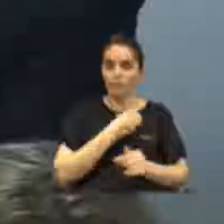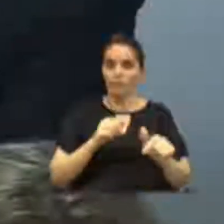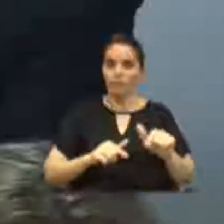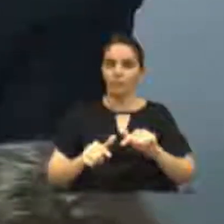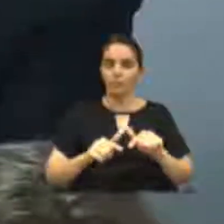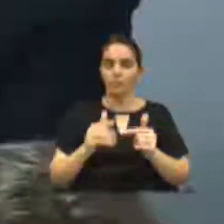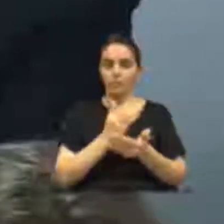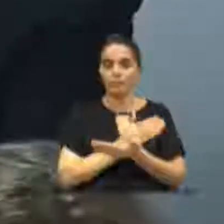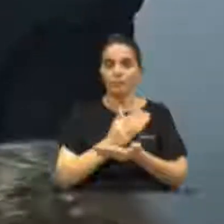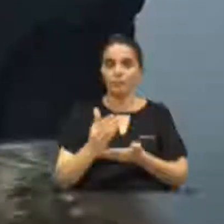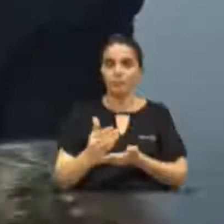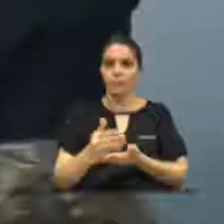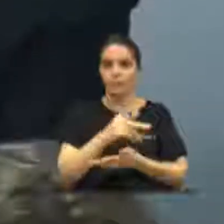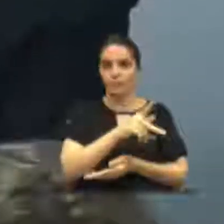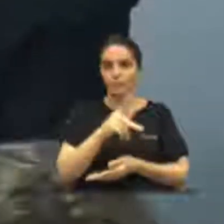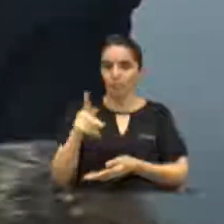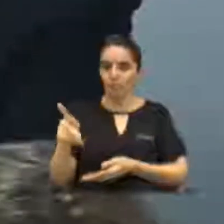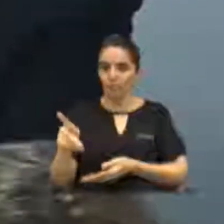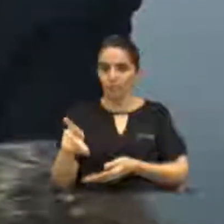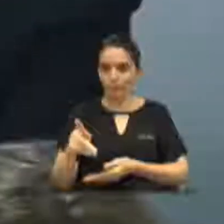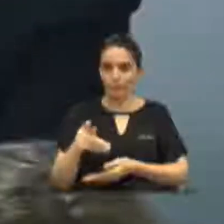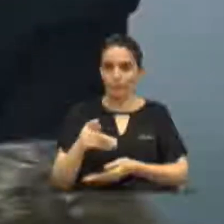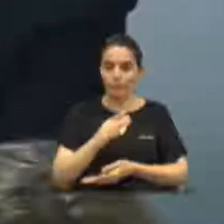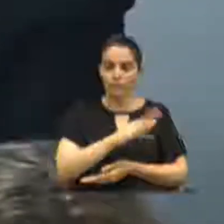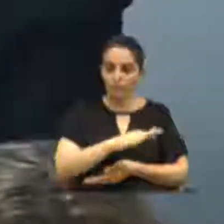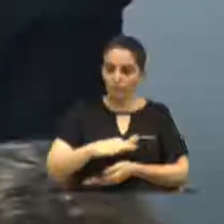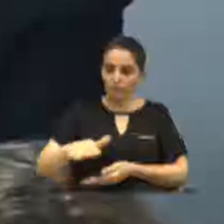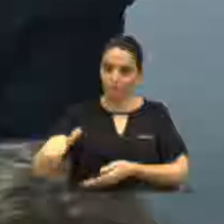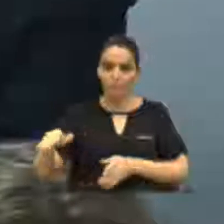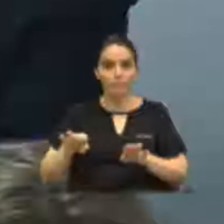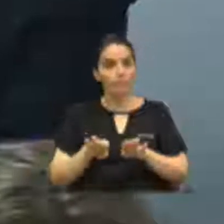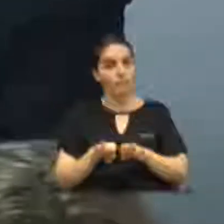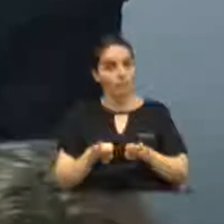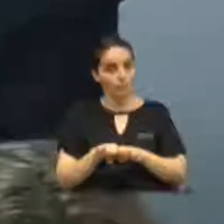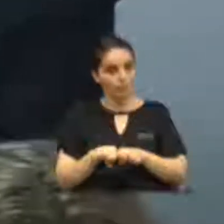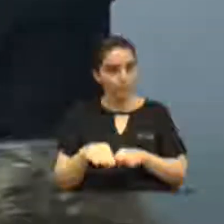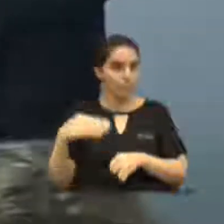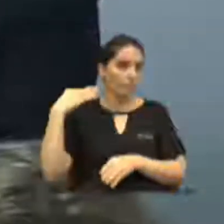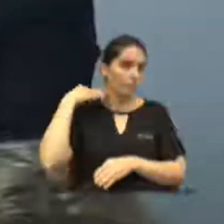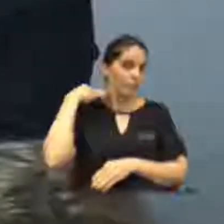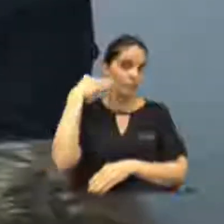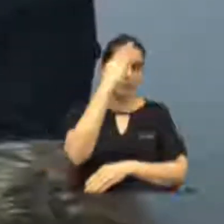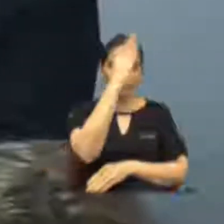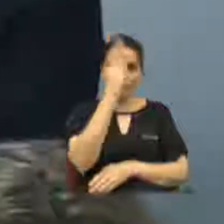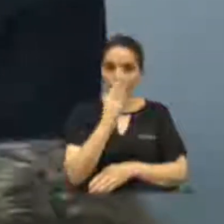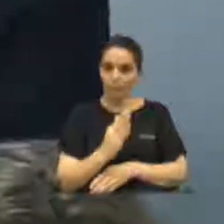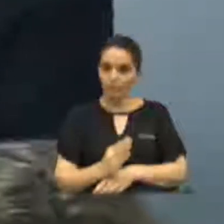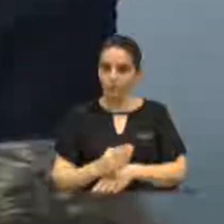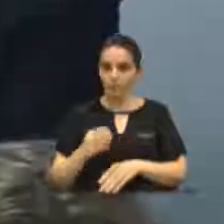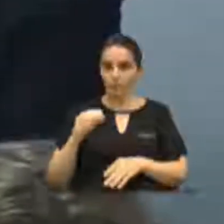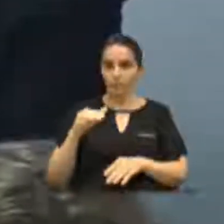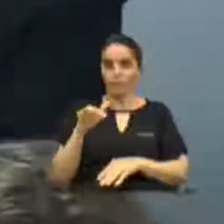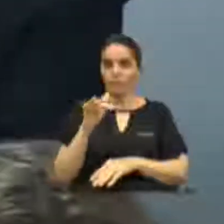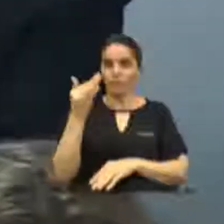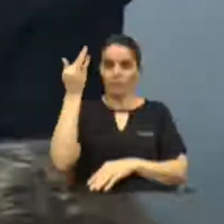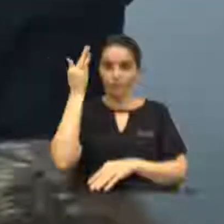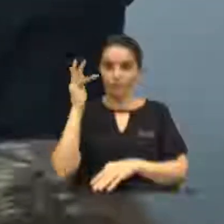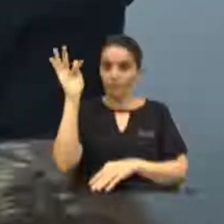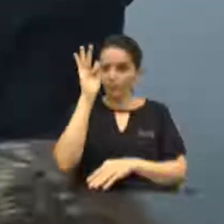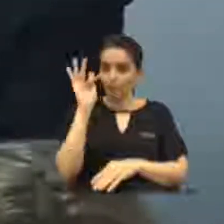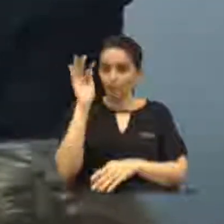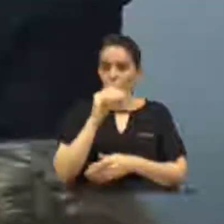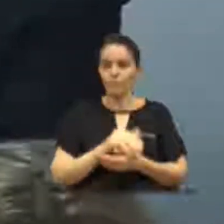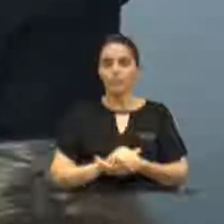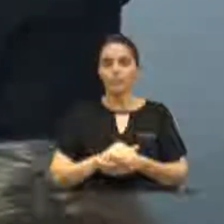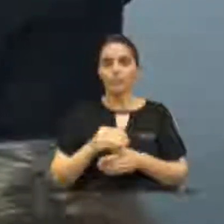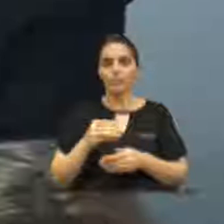início como professora de educação infantil e também trabalhou no Banco do Brasil. Ainda na faculdade, prestou concurso no